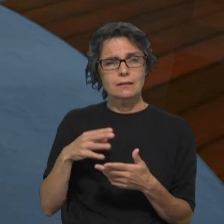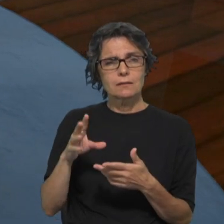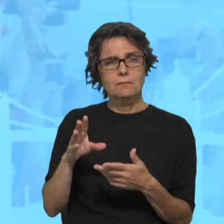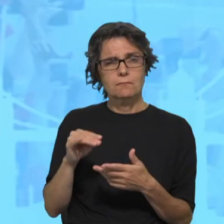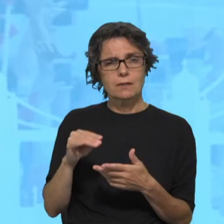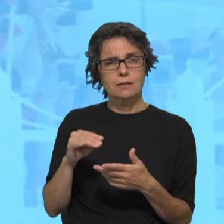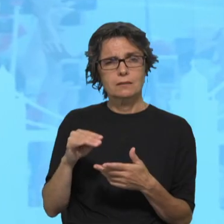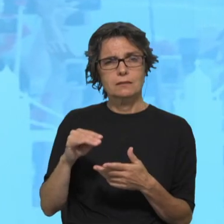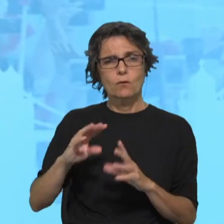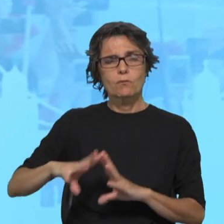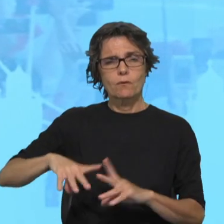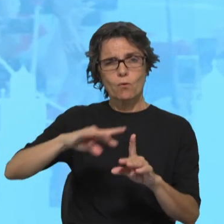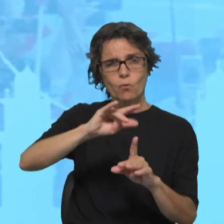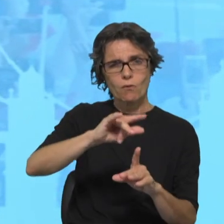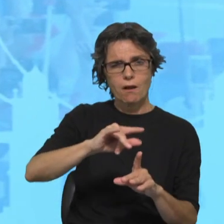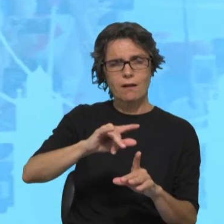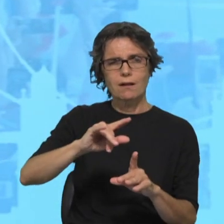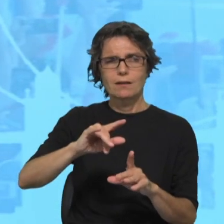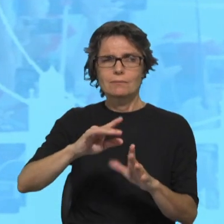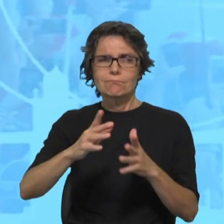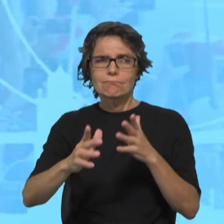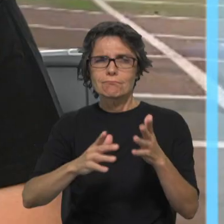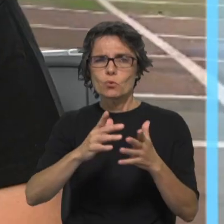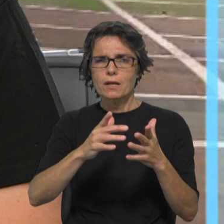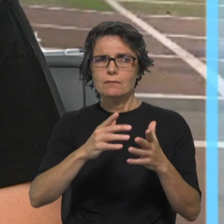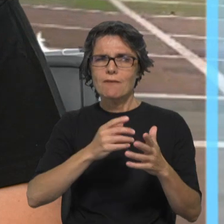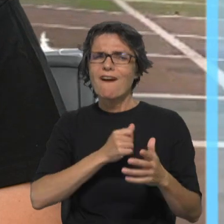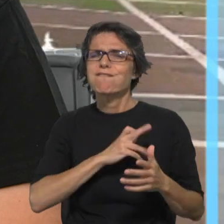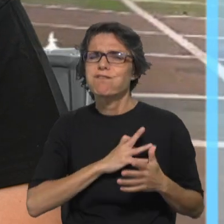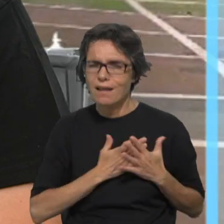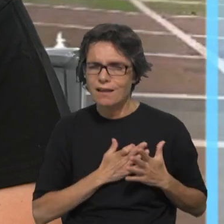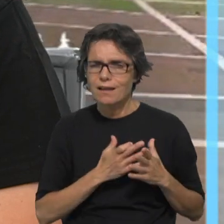local do que propriamente num testemunho aberto da fé. É importante